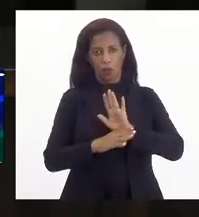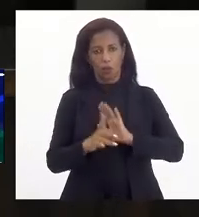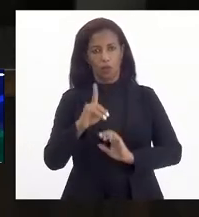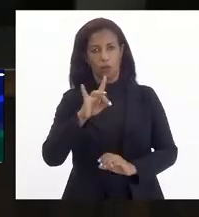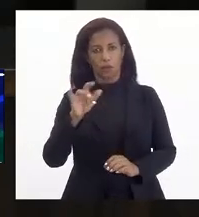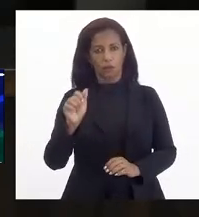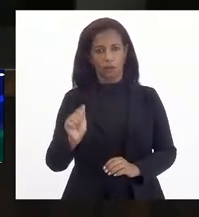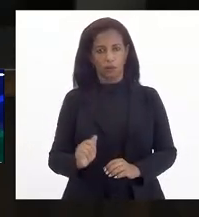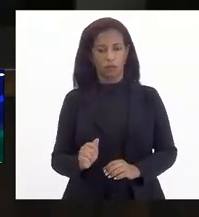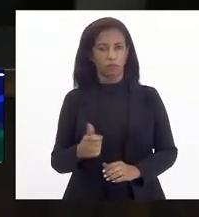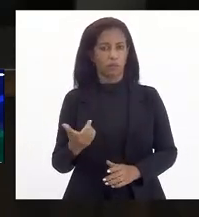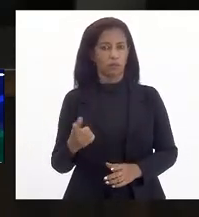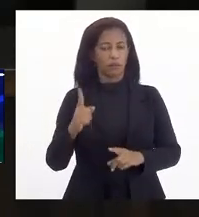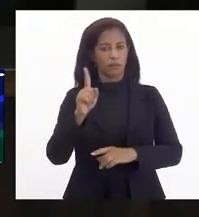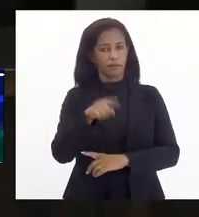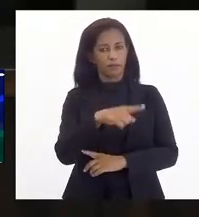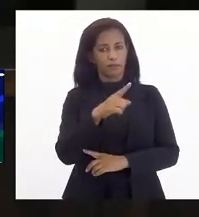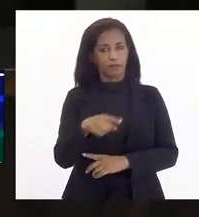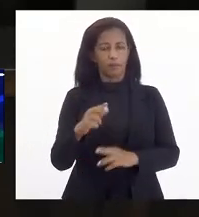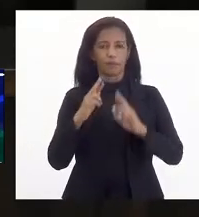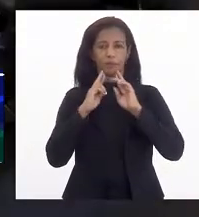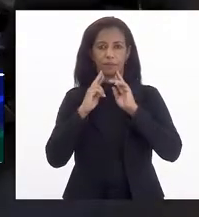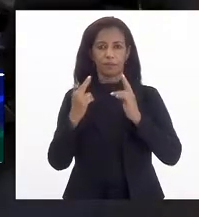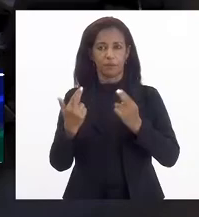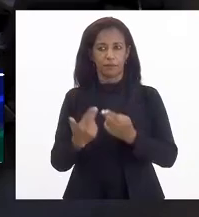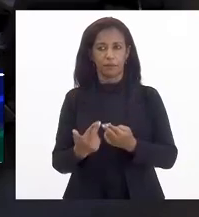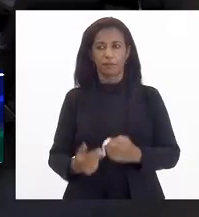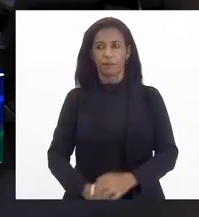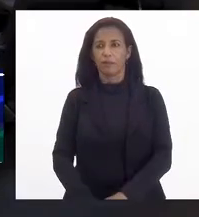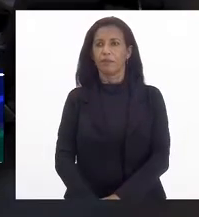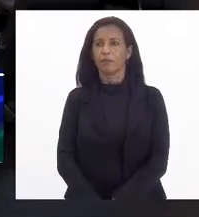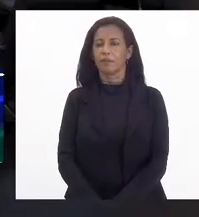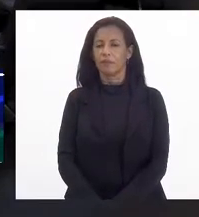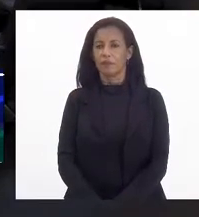do dia está suspensa a sessão E aí